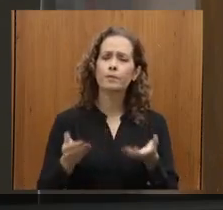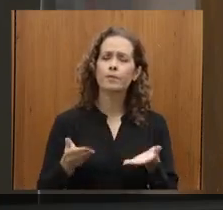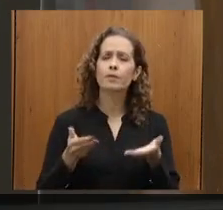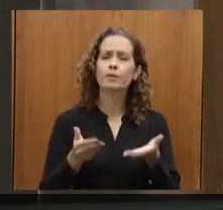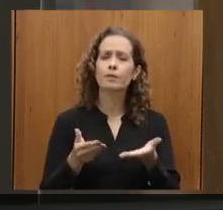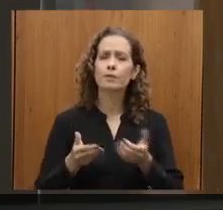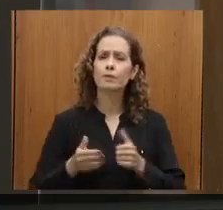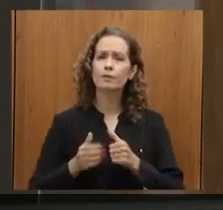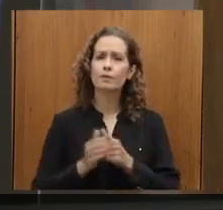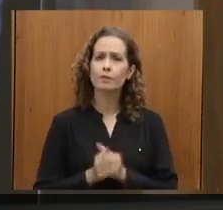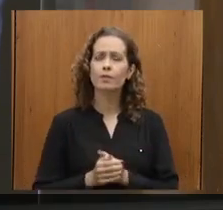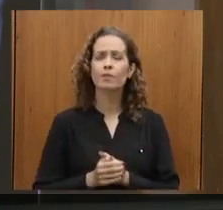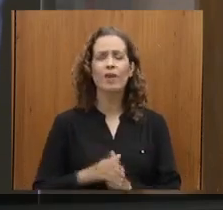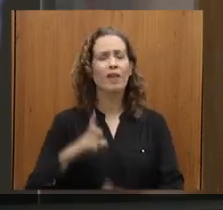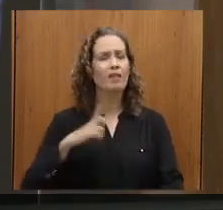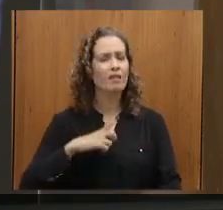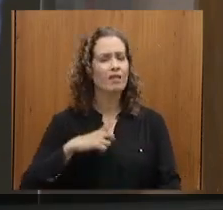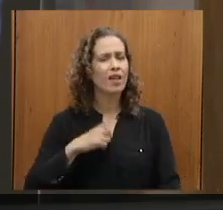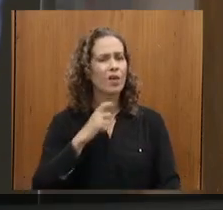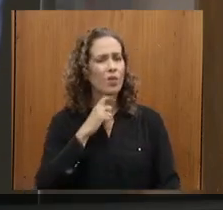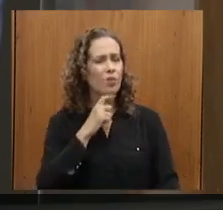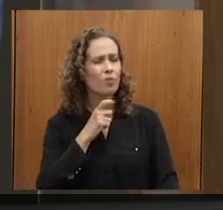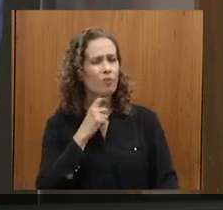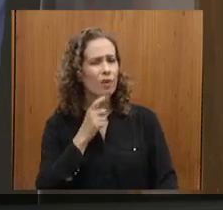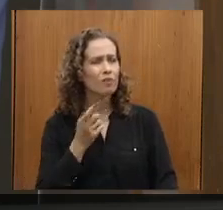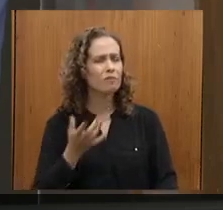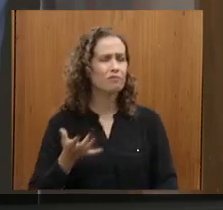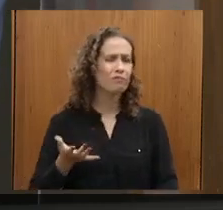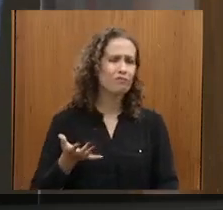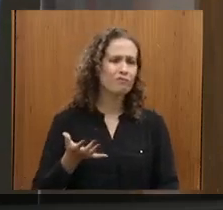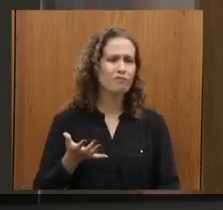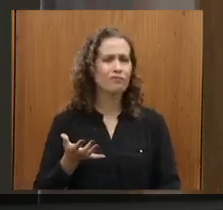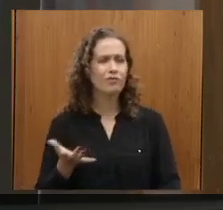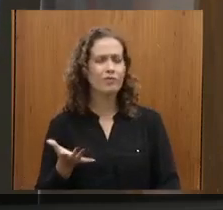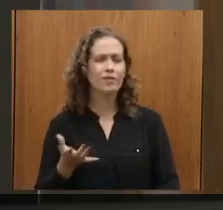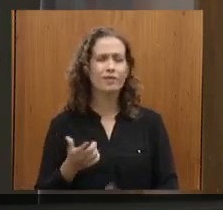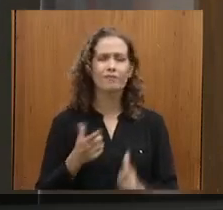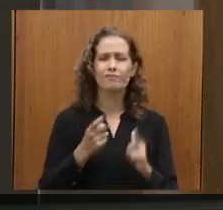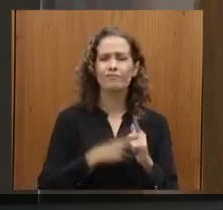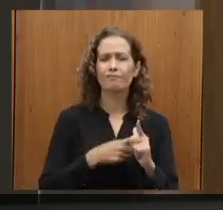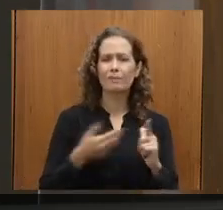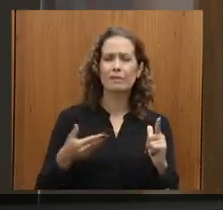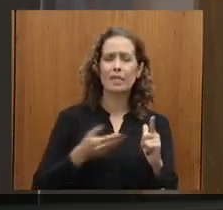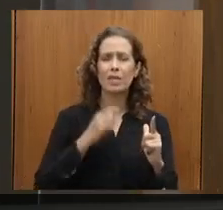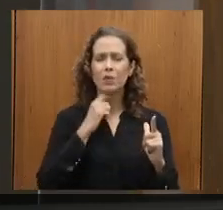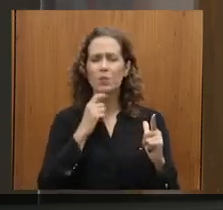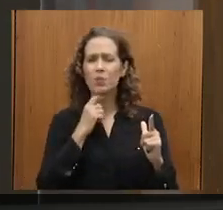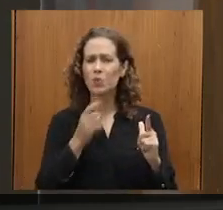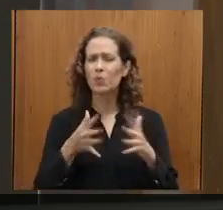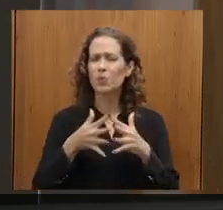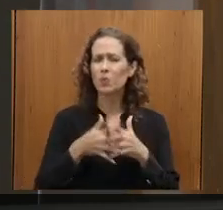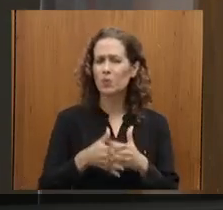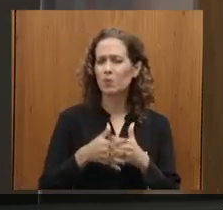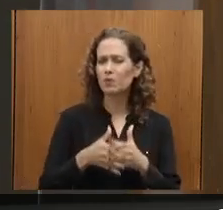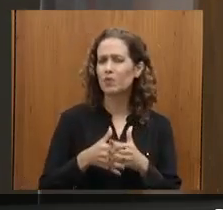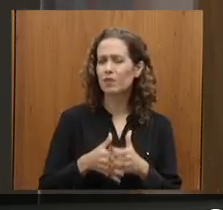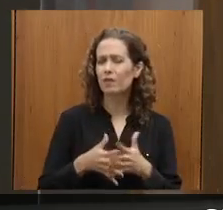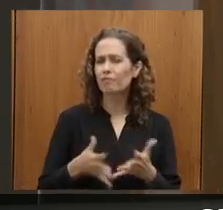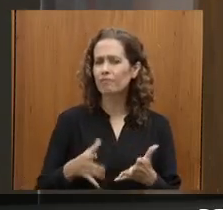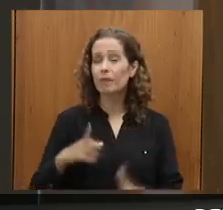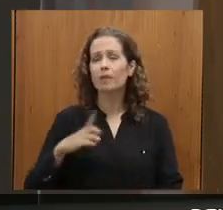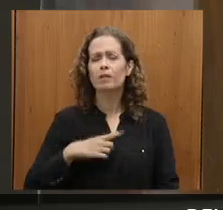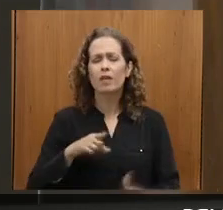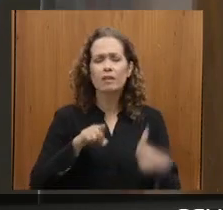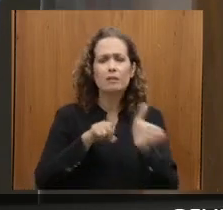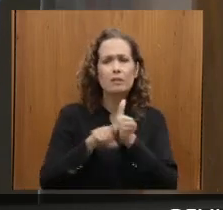há uma dúvida quanto a essa dívida. Há um questionamento